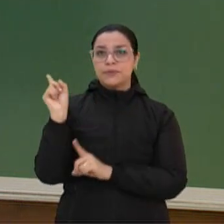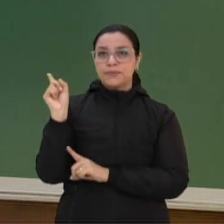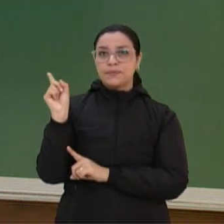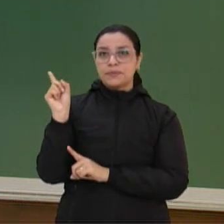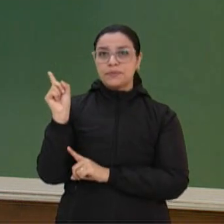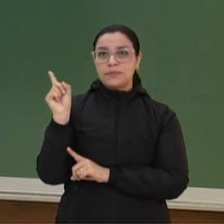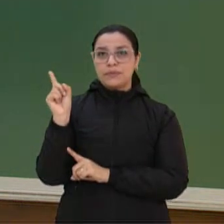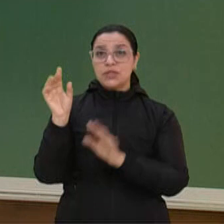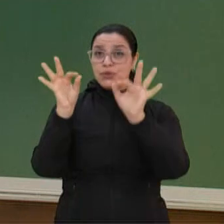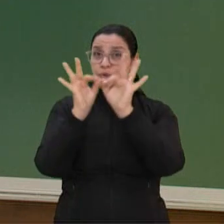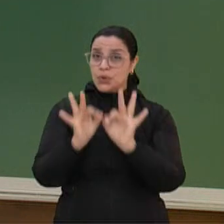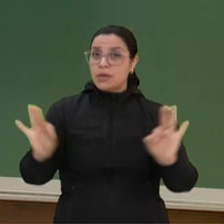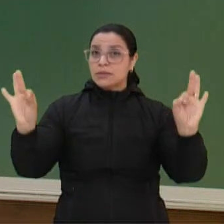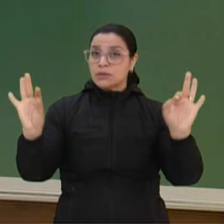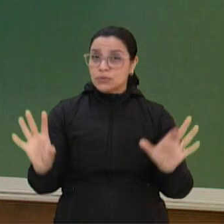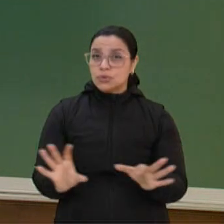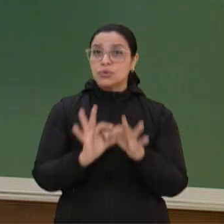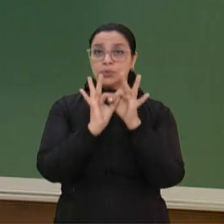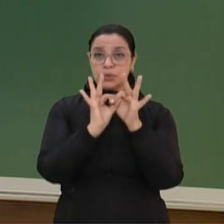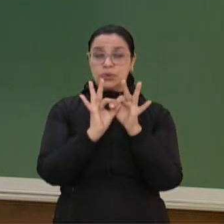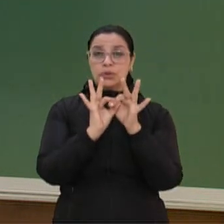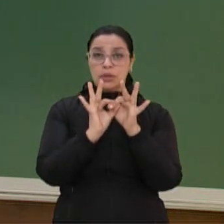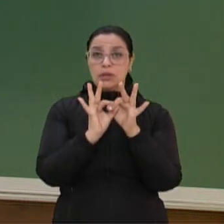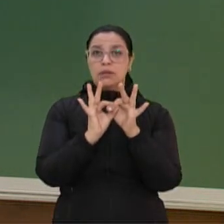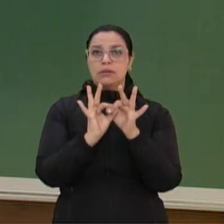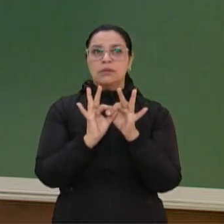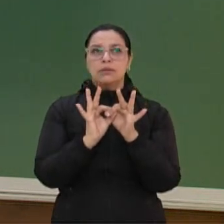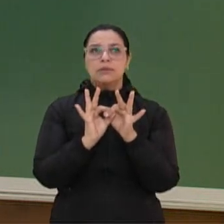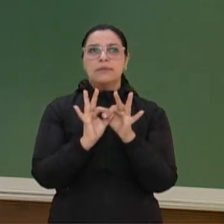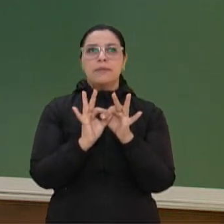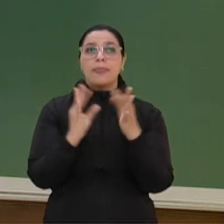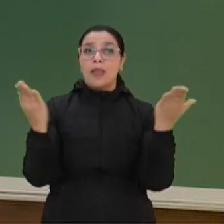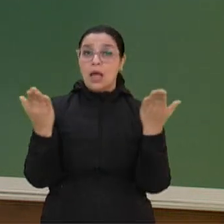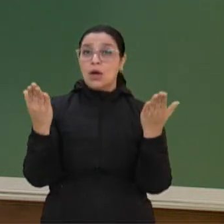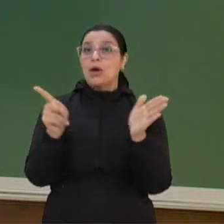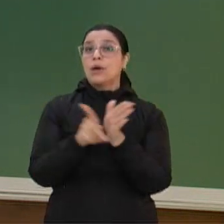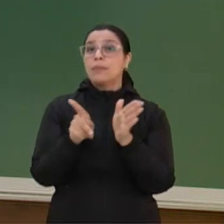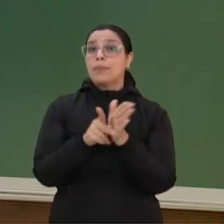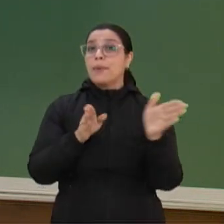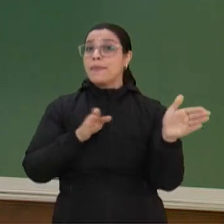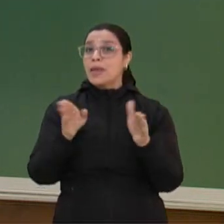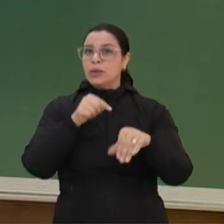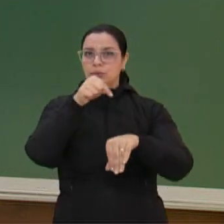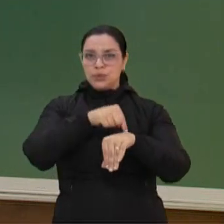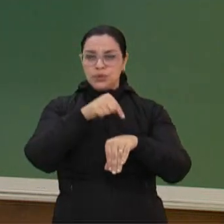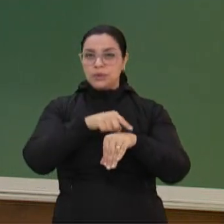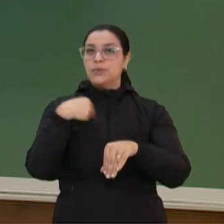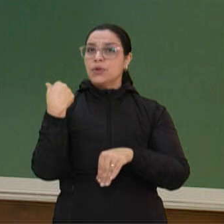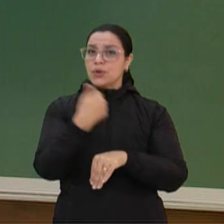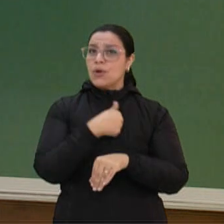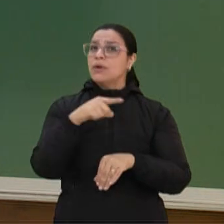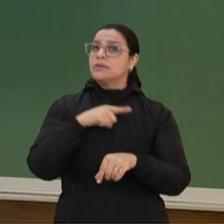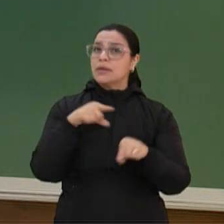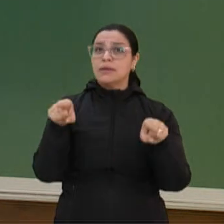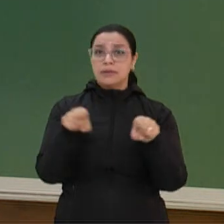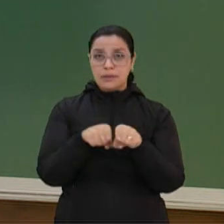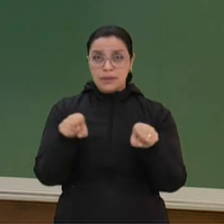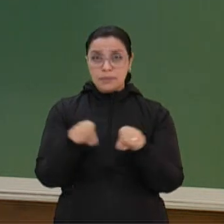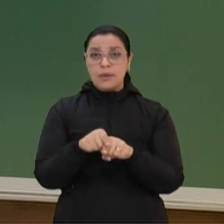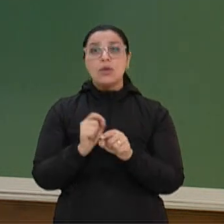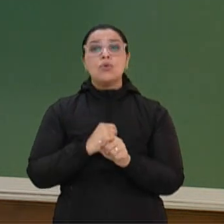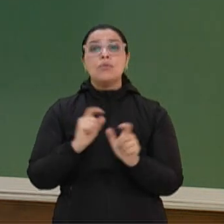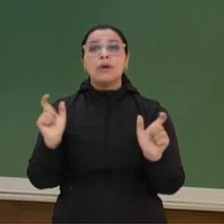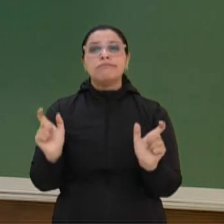cada tipo de oração subordinada, aqui no caso temporal, nós temos também